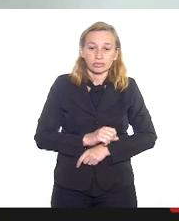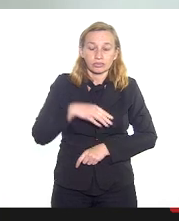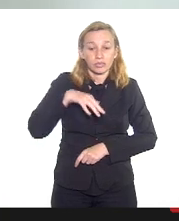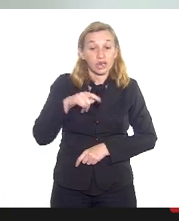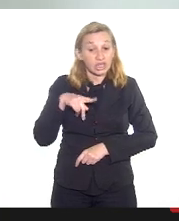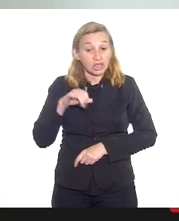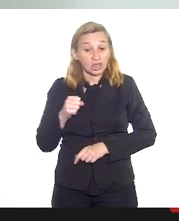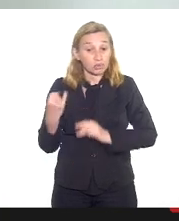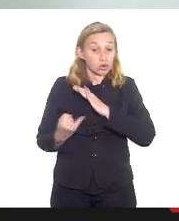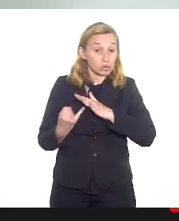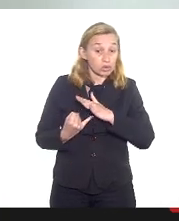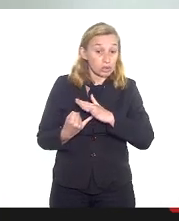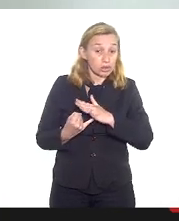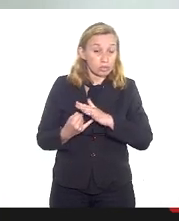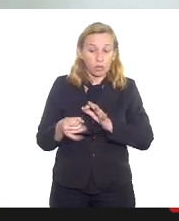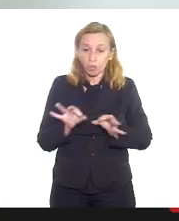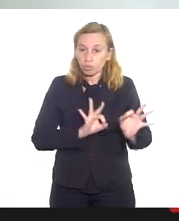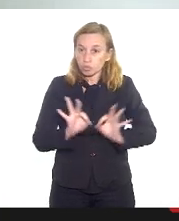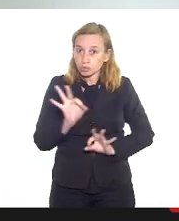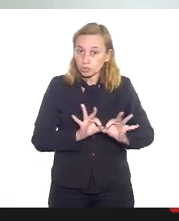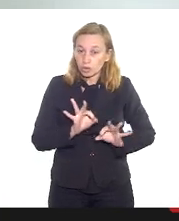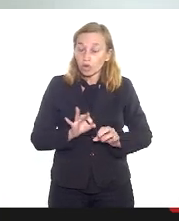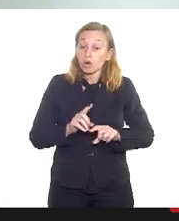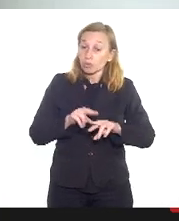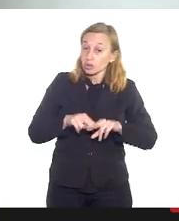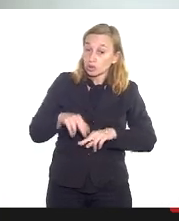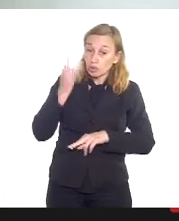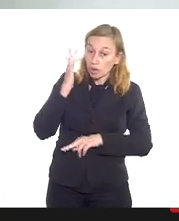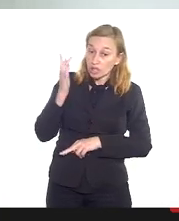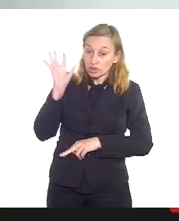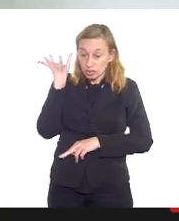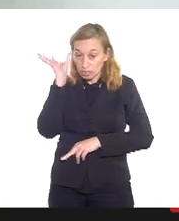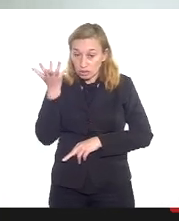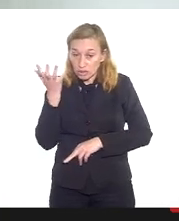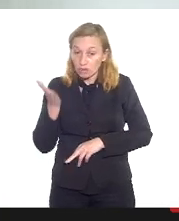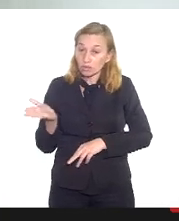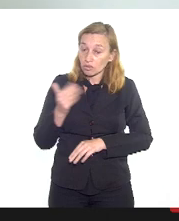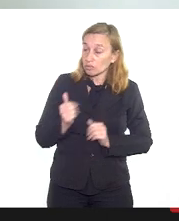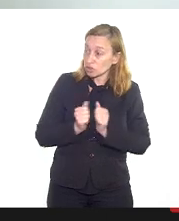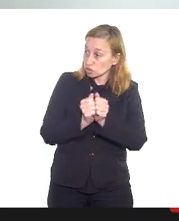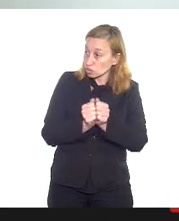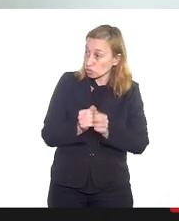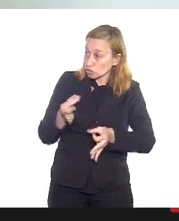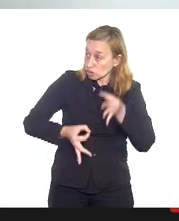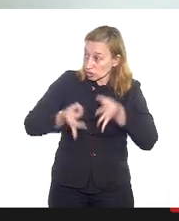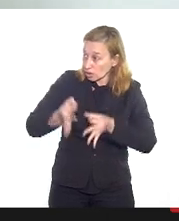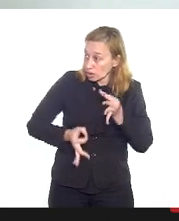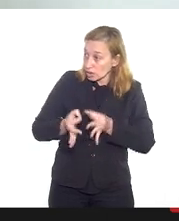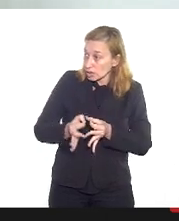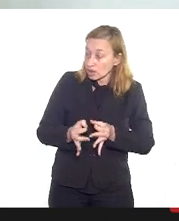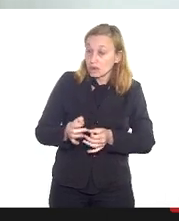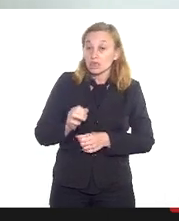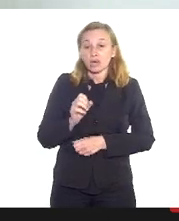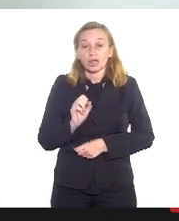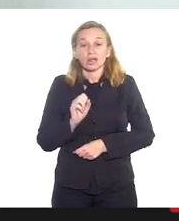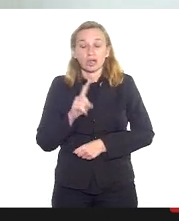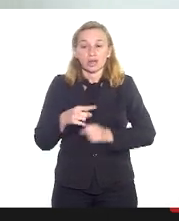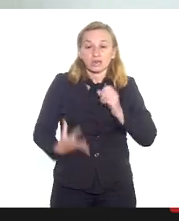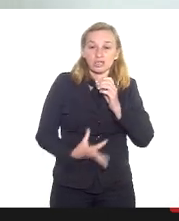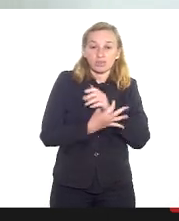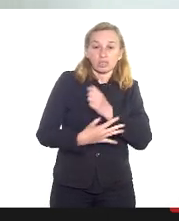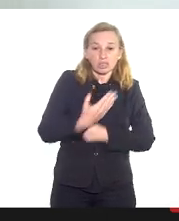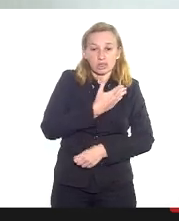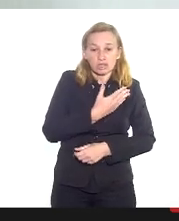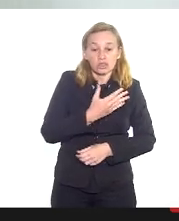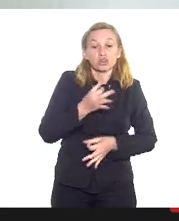mecanismos institucionais para organizar isso, por isso que eu acho que a solução foi fazer judicialmente, porque é o que daria segurança jurídica, ou